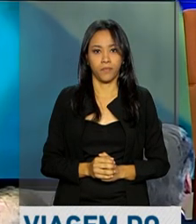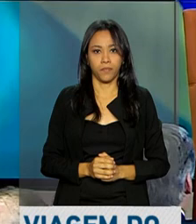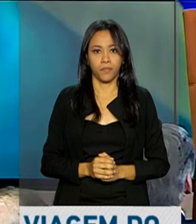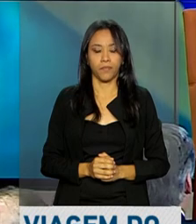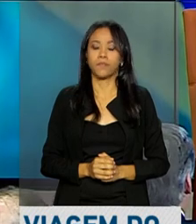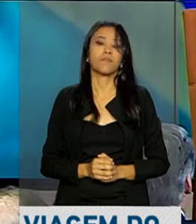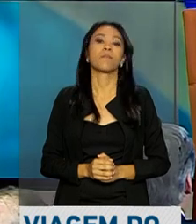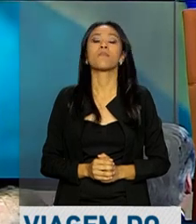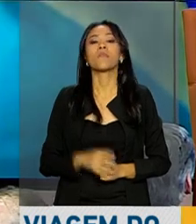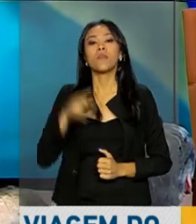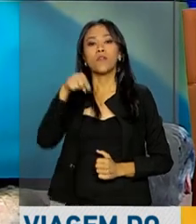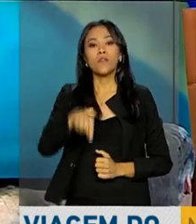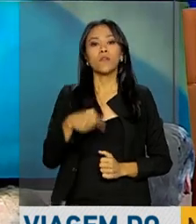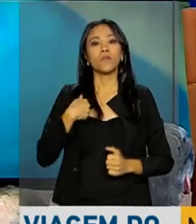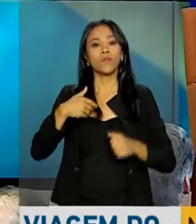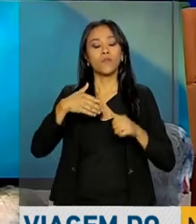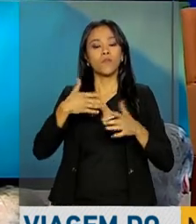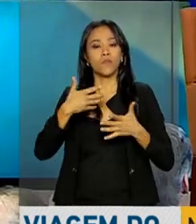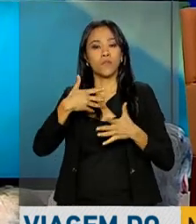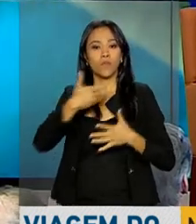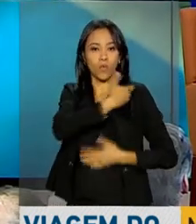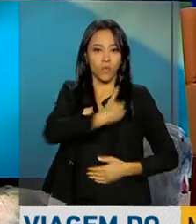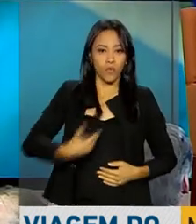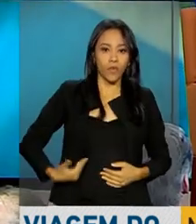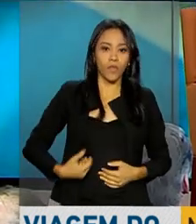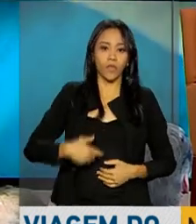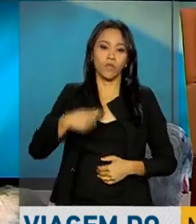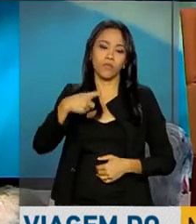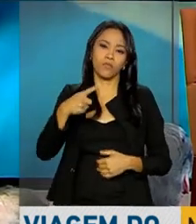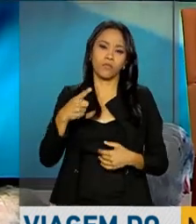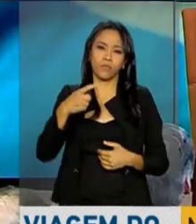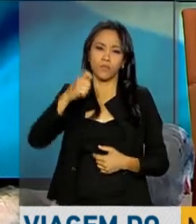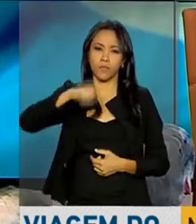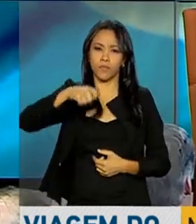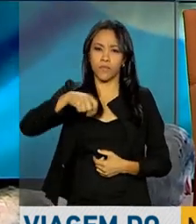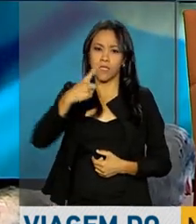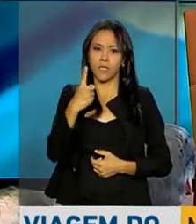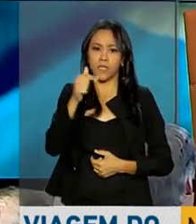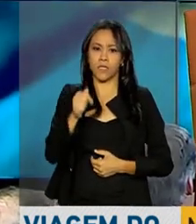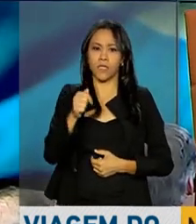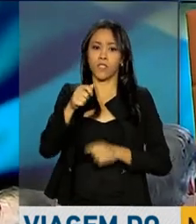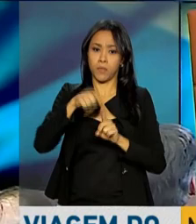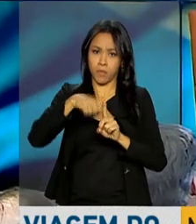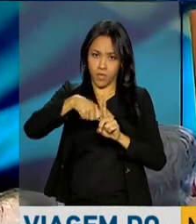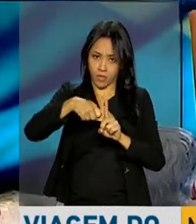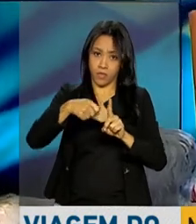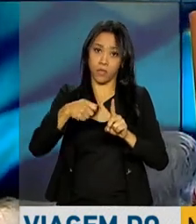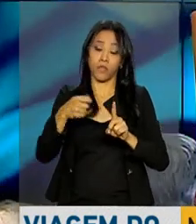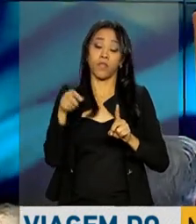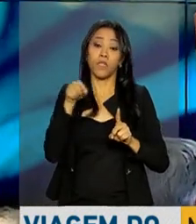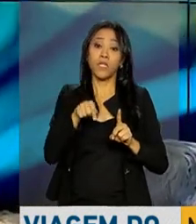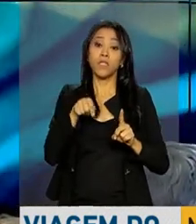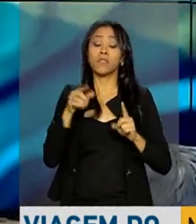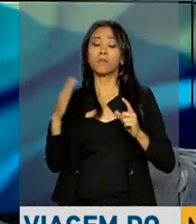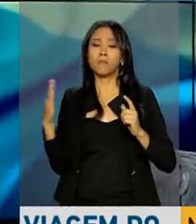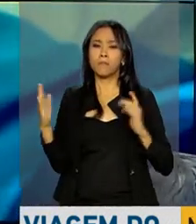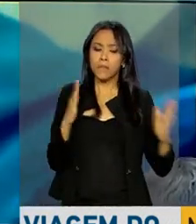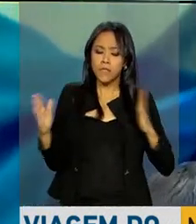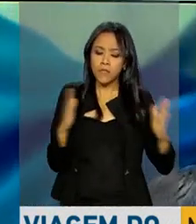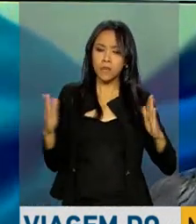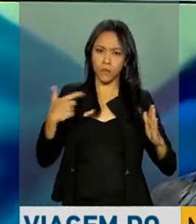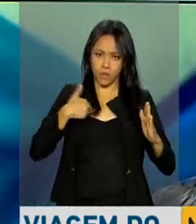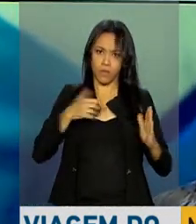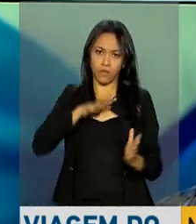Eu estou no governo há 17 meses, praticamente, não cheguei ainda ao 18º mês. E neste período, tão logo eu